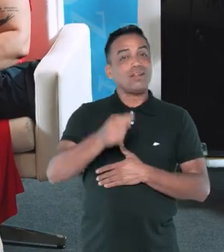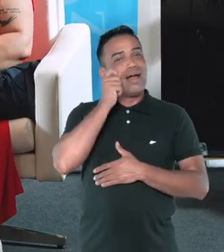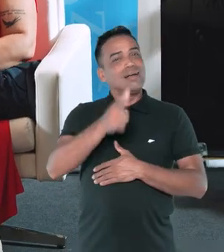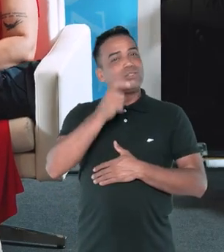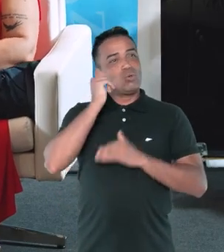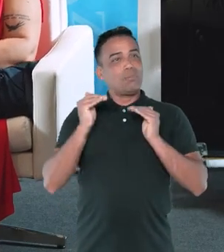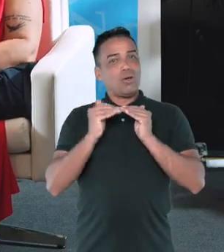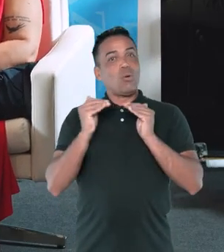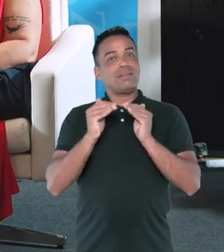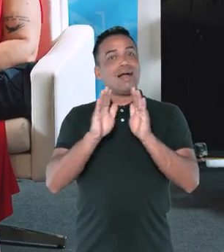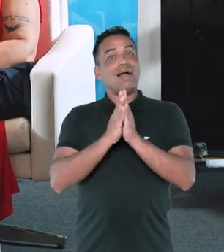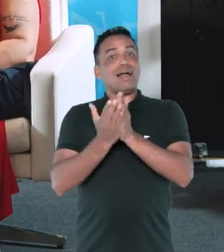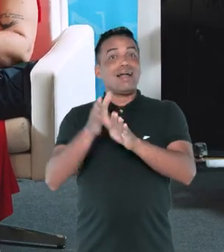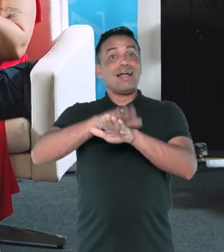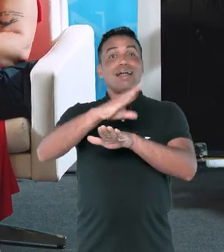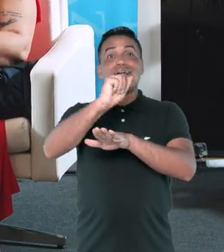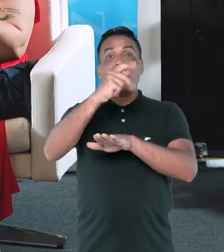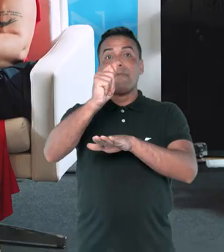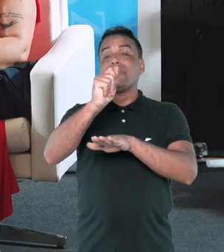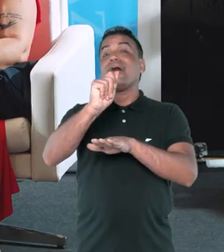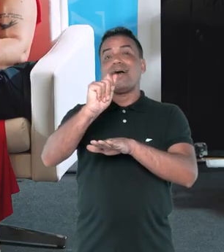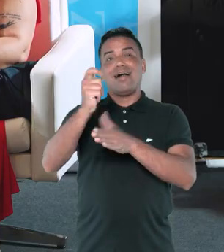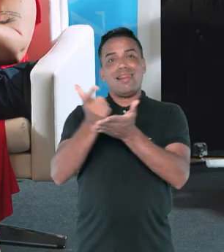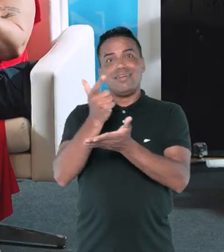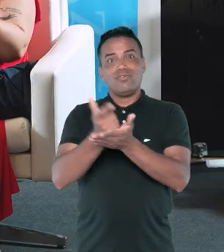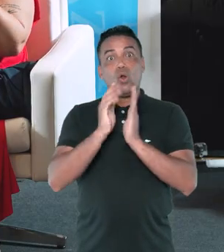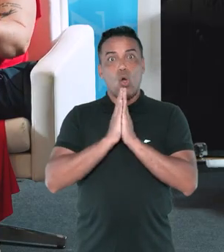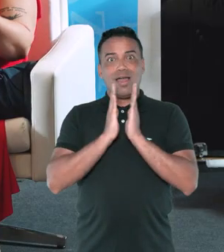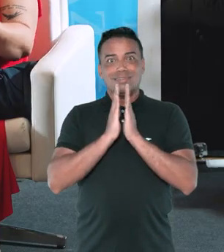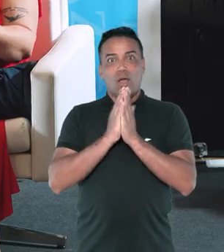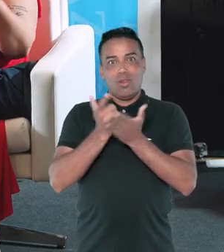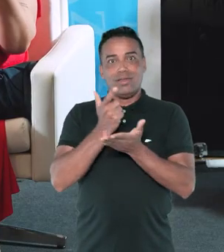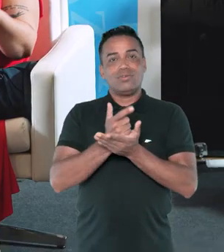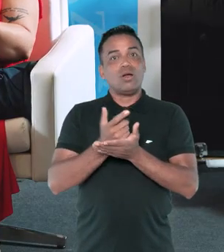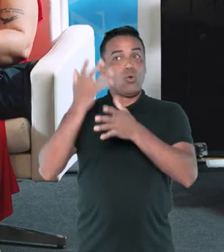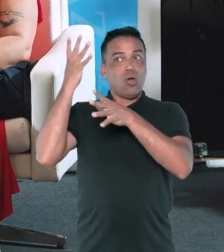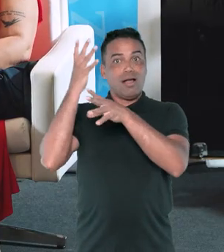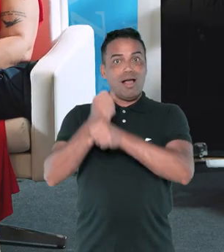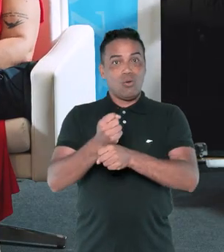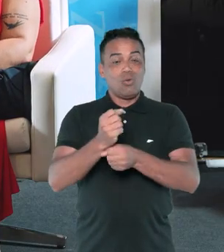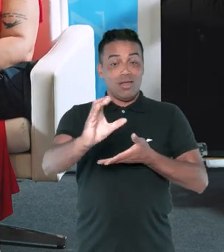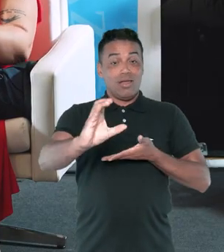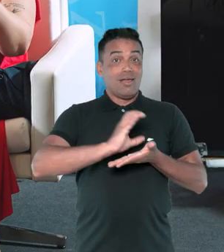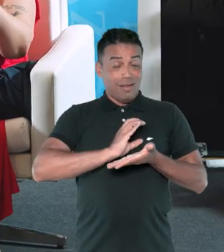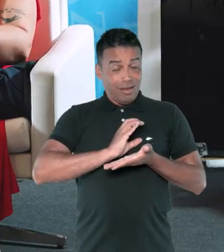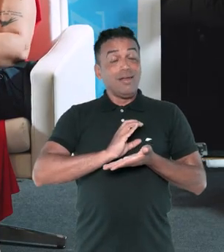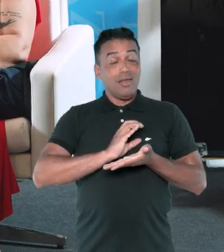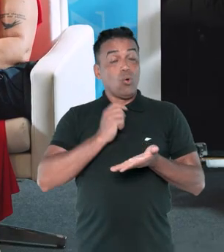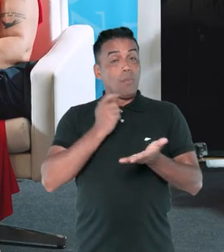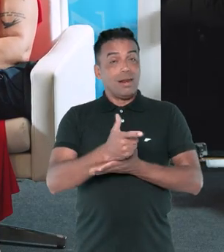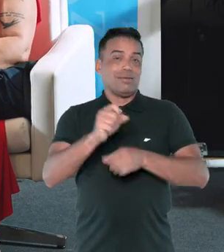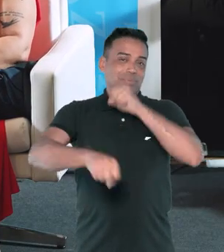azul para combinar com a capa do livro. Agora, primeiro dinheiro que eu recebi da oração, primeira prestação de contas, eu comprei uma bicicleta azul, de